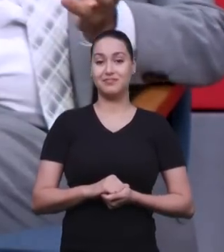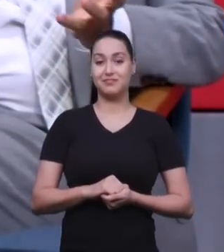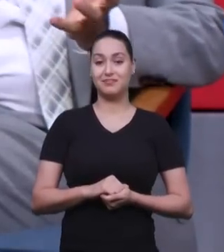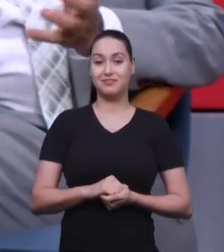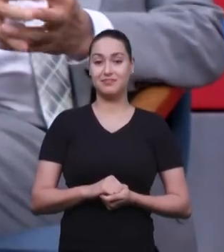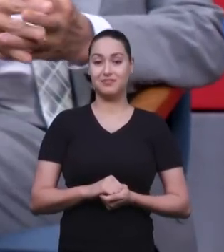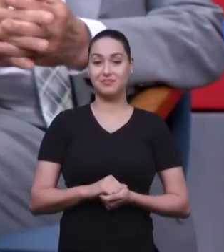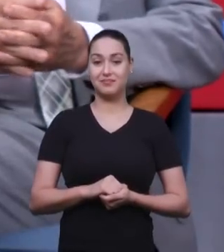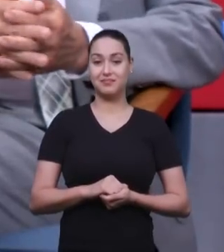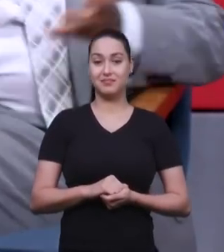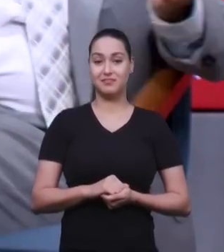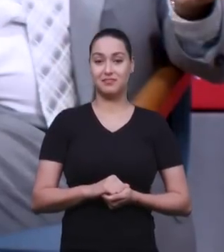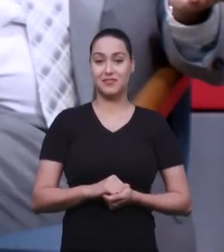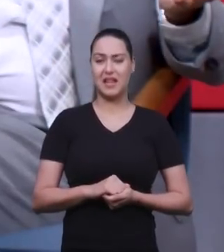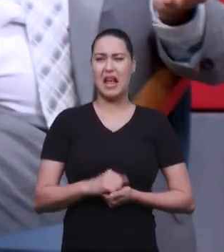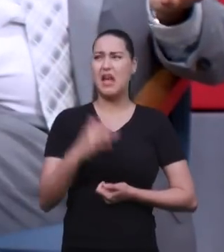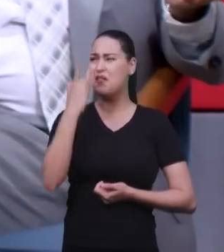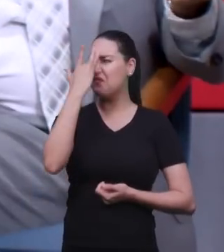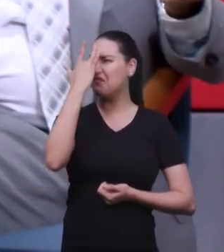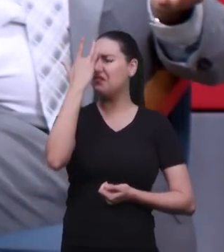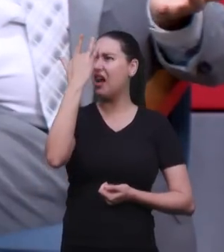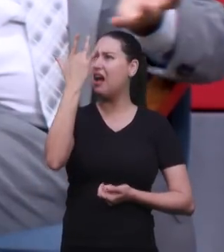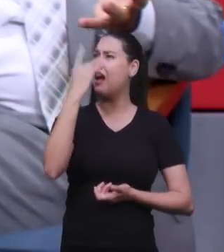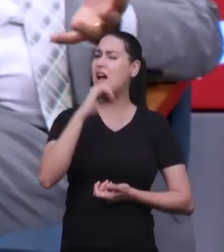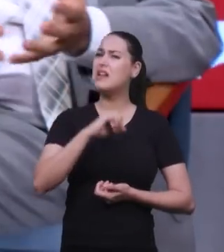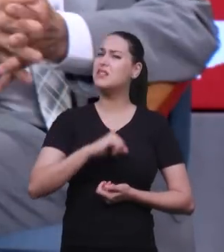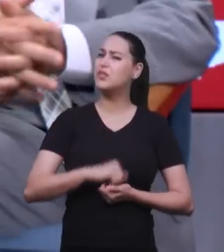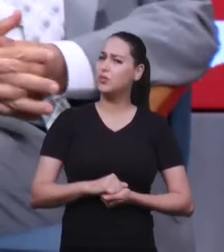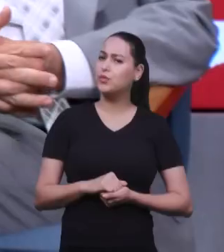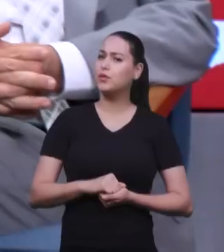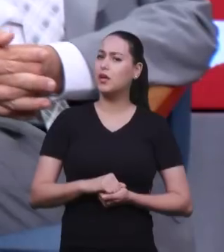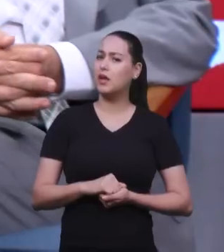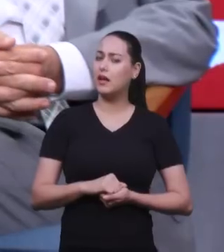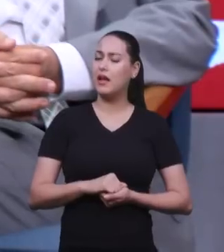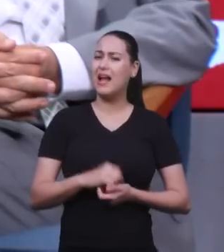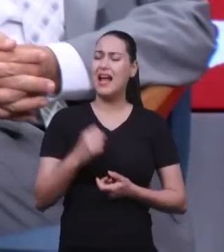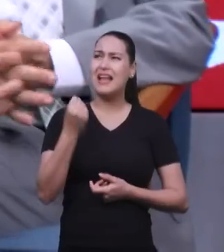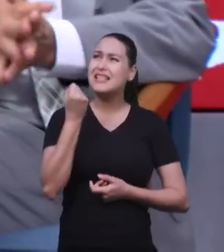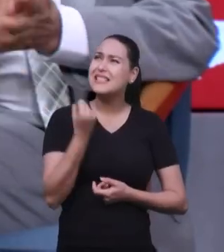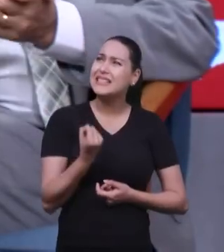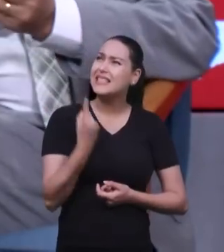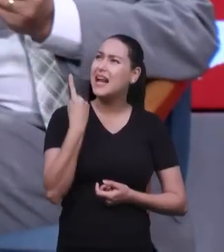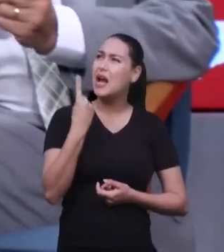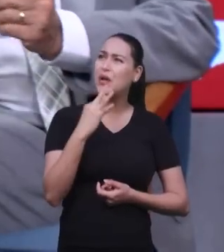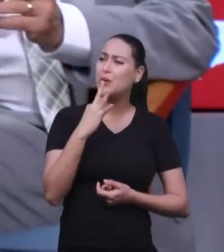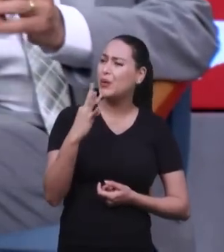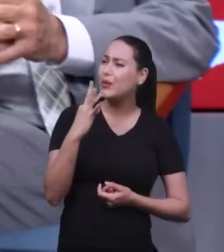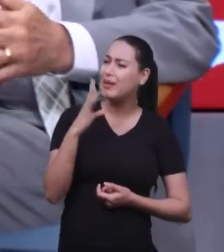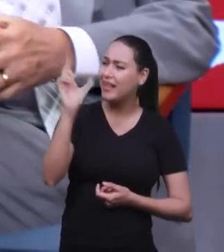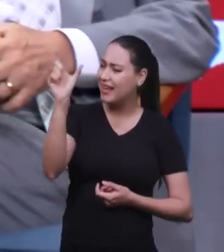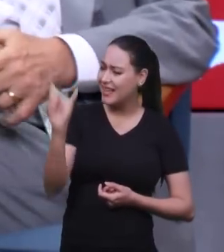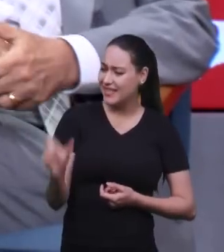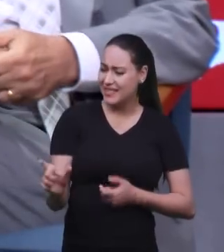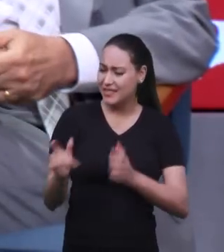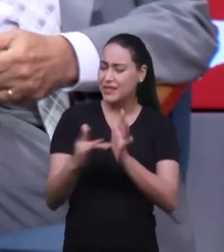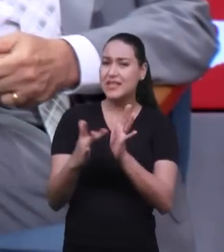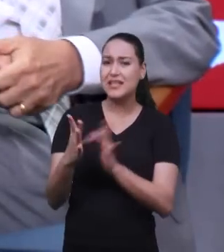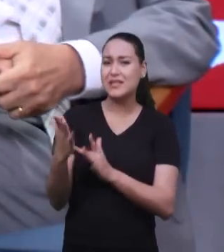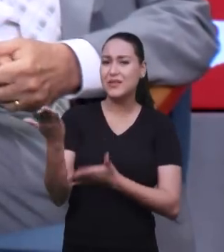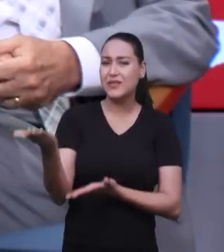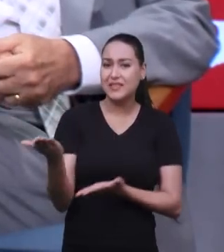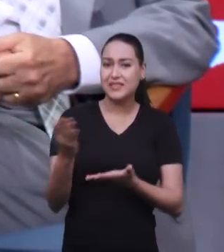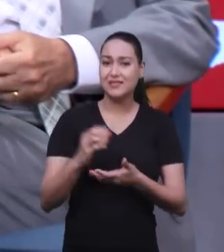que transcender, mas era muito fácil. É muito estranho eles não terem